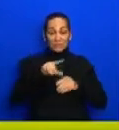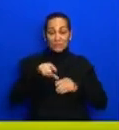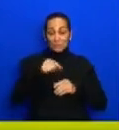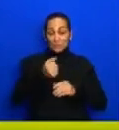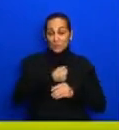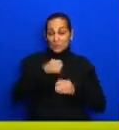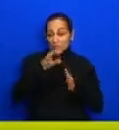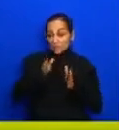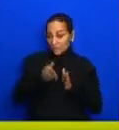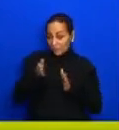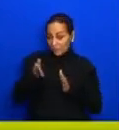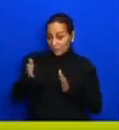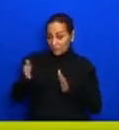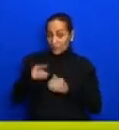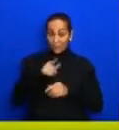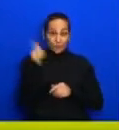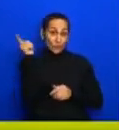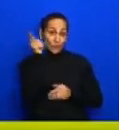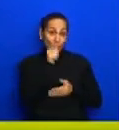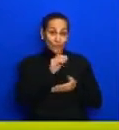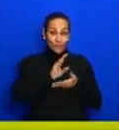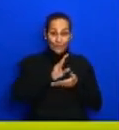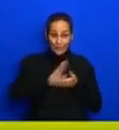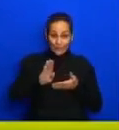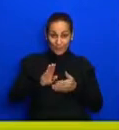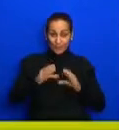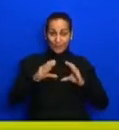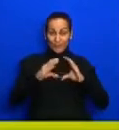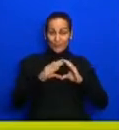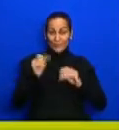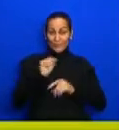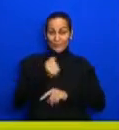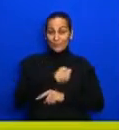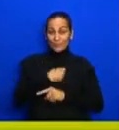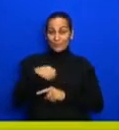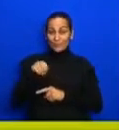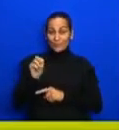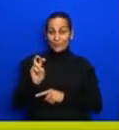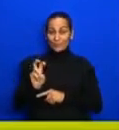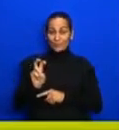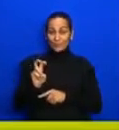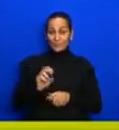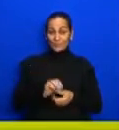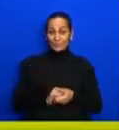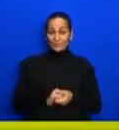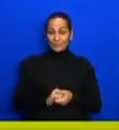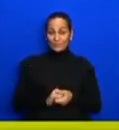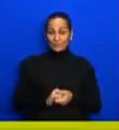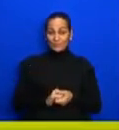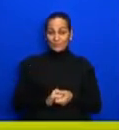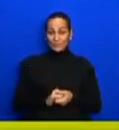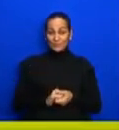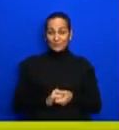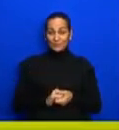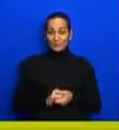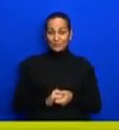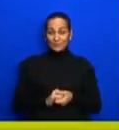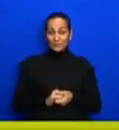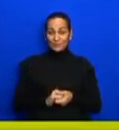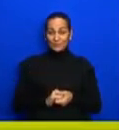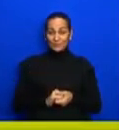independentemente da ordem dos números sorteados, você ganha prêmio. Bola azul, 05. Azul, 05.